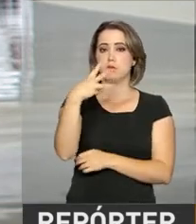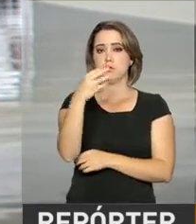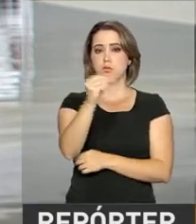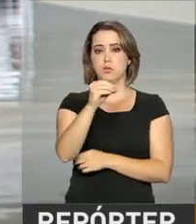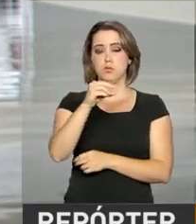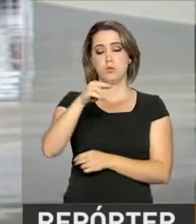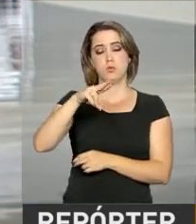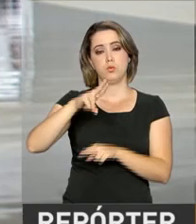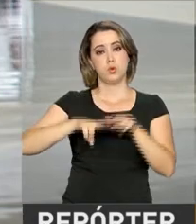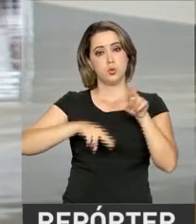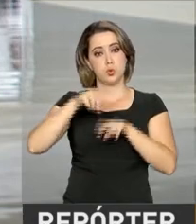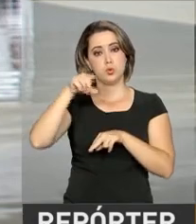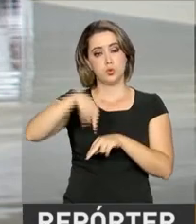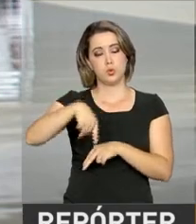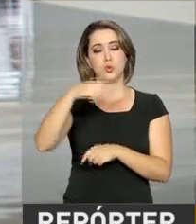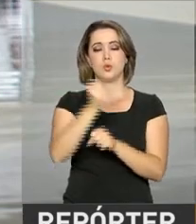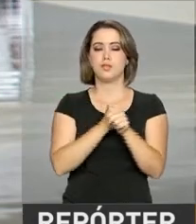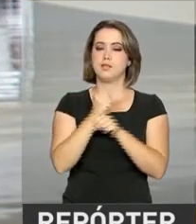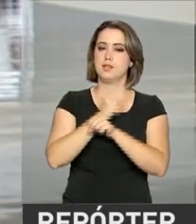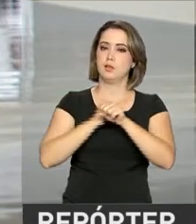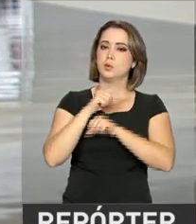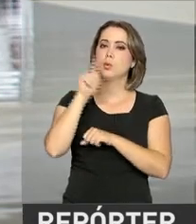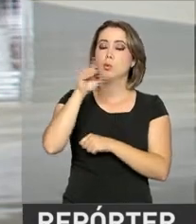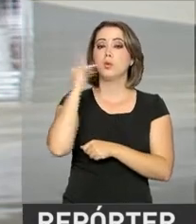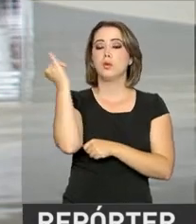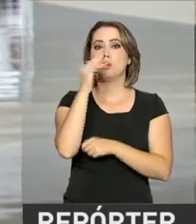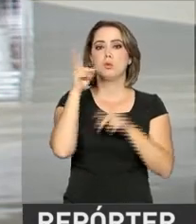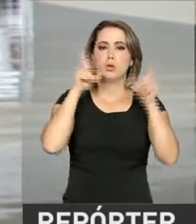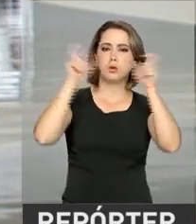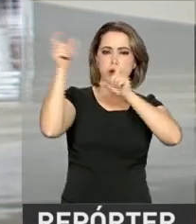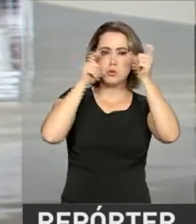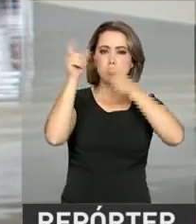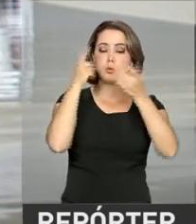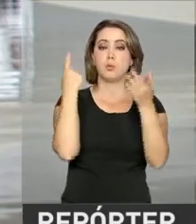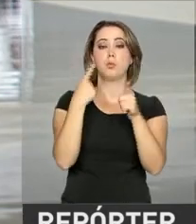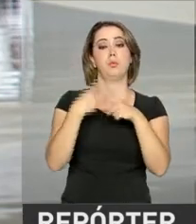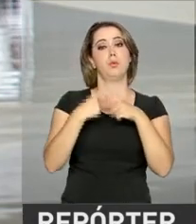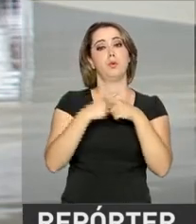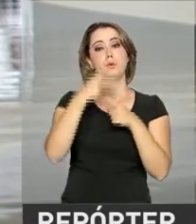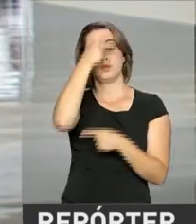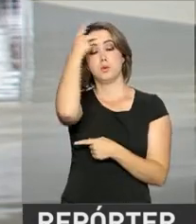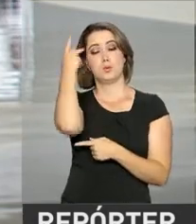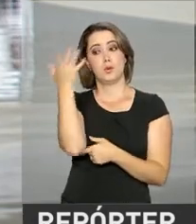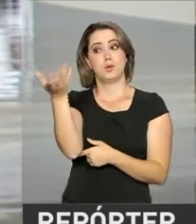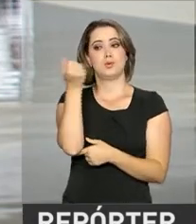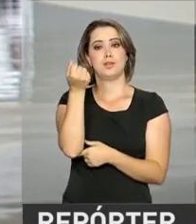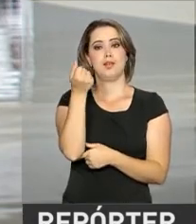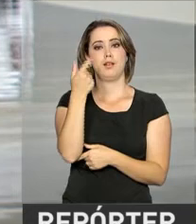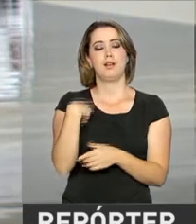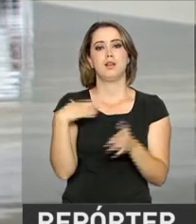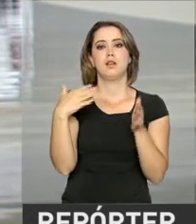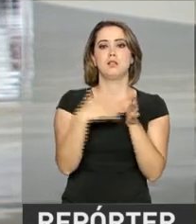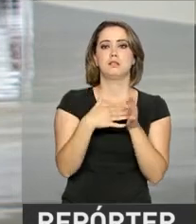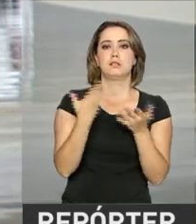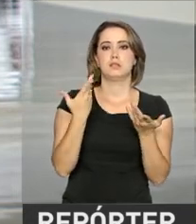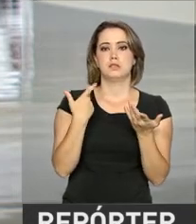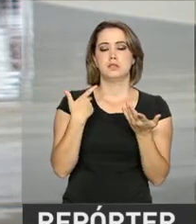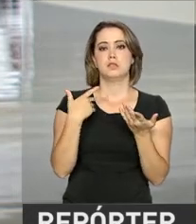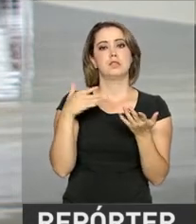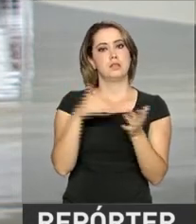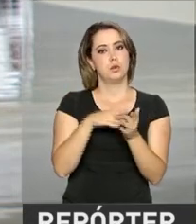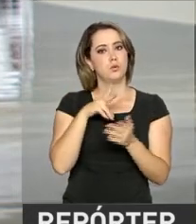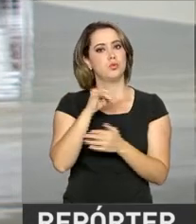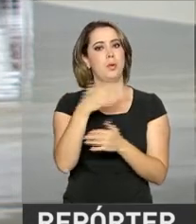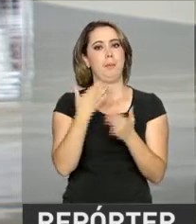30 de junho de 2017. É importante ficar atento porque quem não realizar o saque até esta data